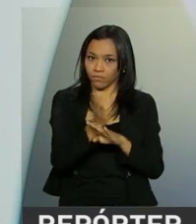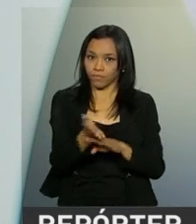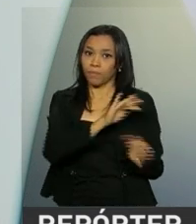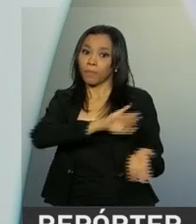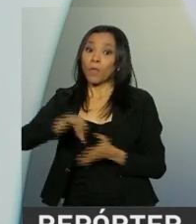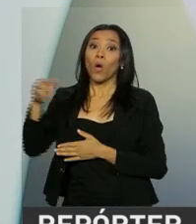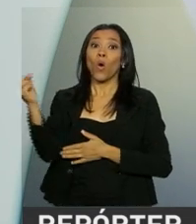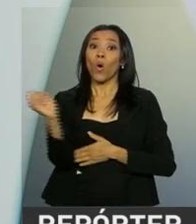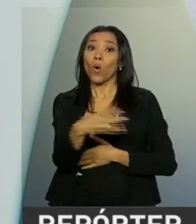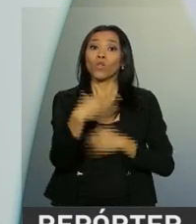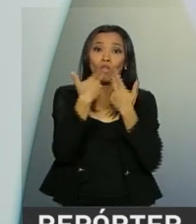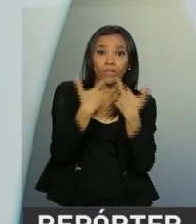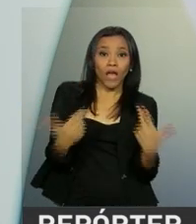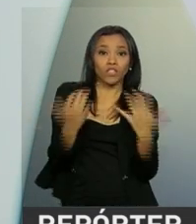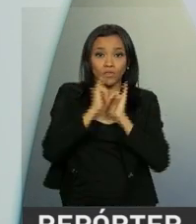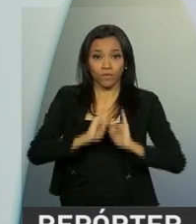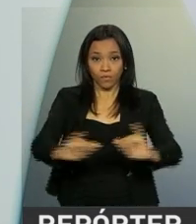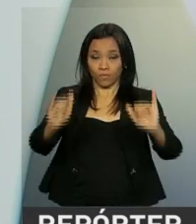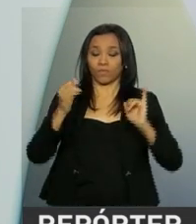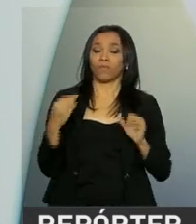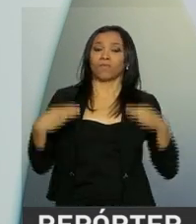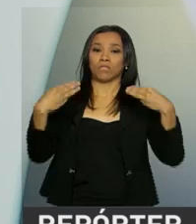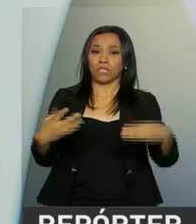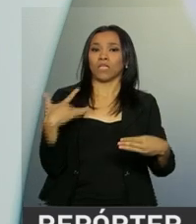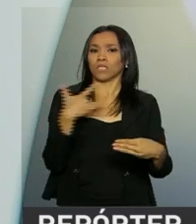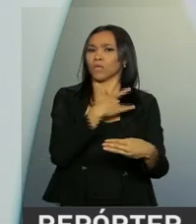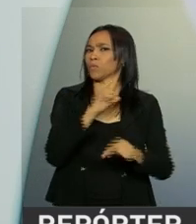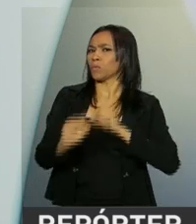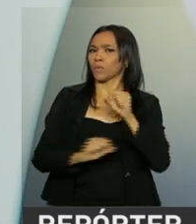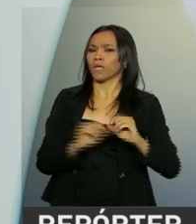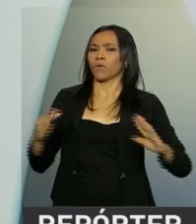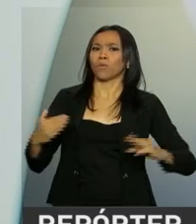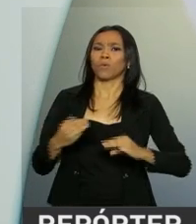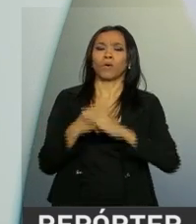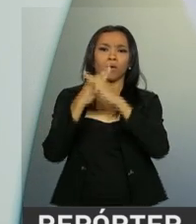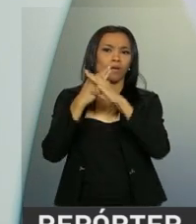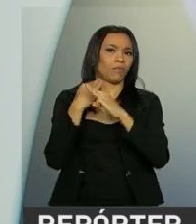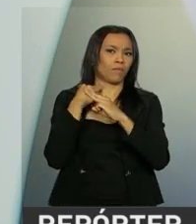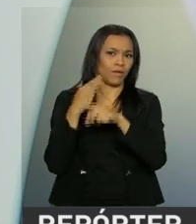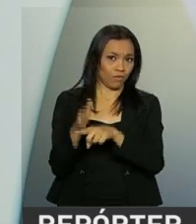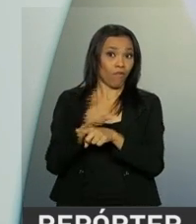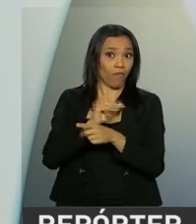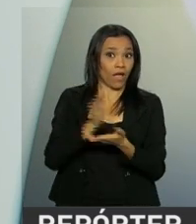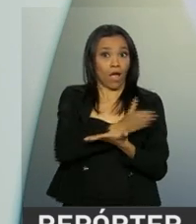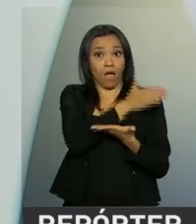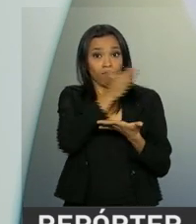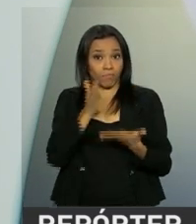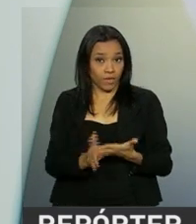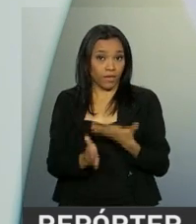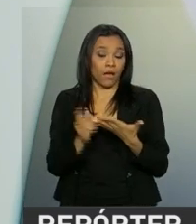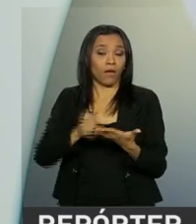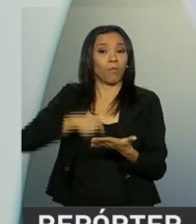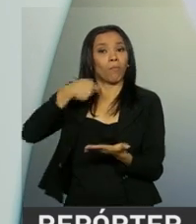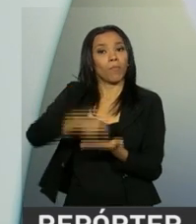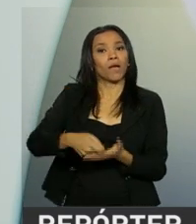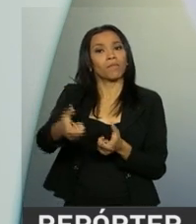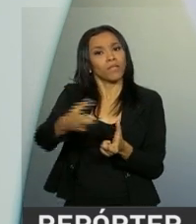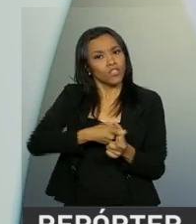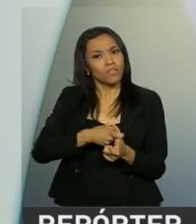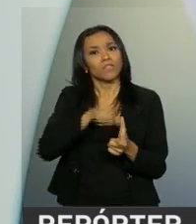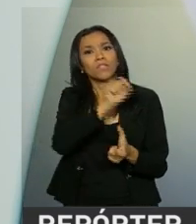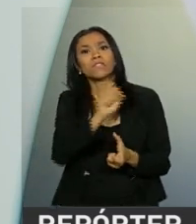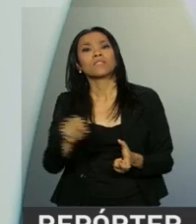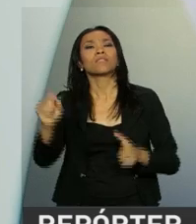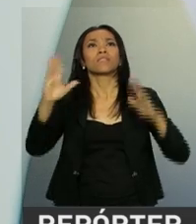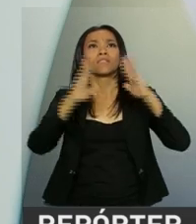divulgada pelo Ministério da Saúde é que a Caixa Econômica Federal vai ampliar o prazo para pagamento das dívidas das Santas